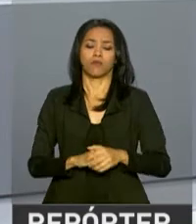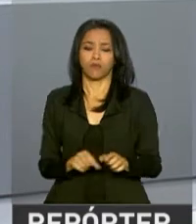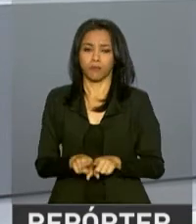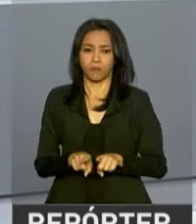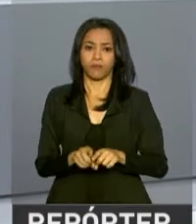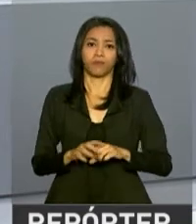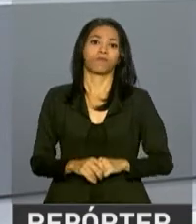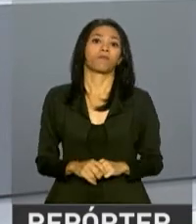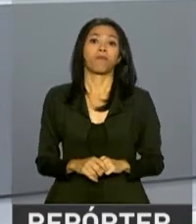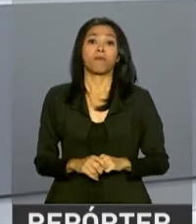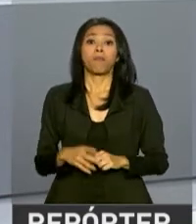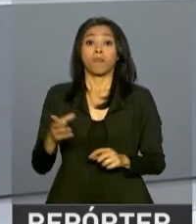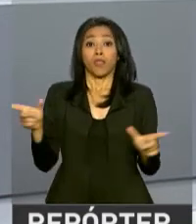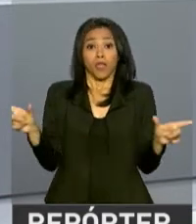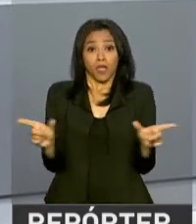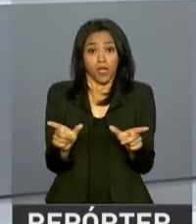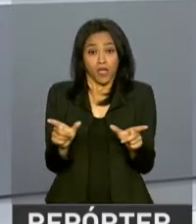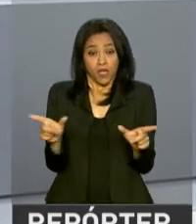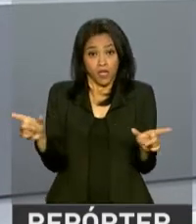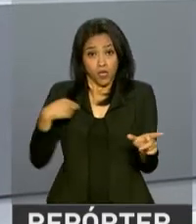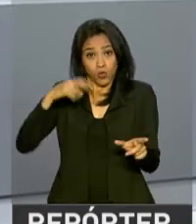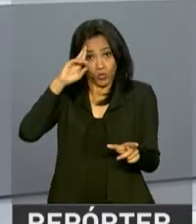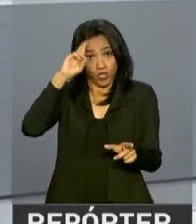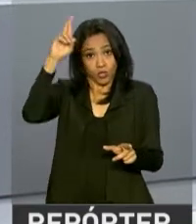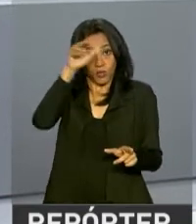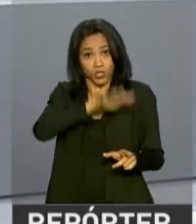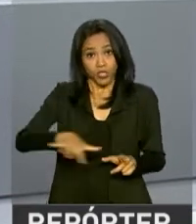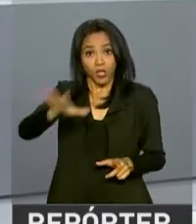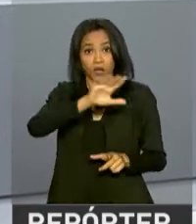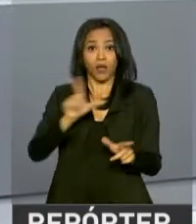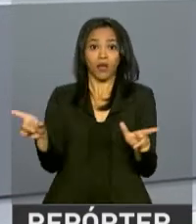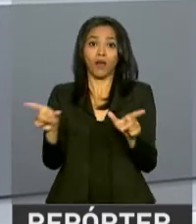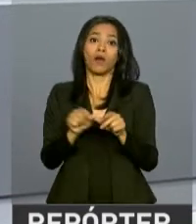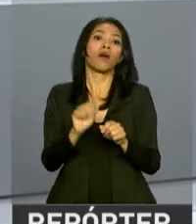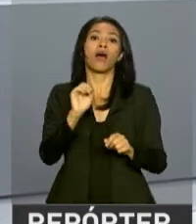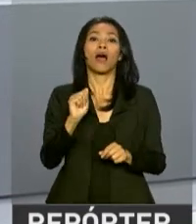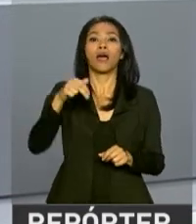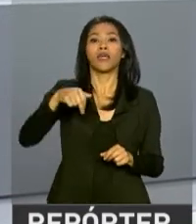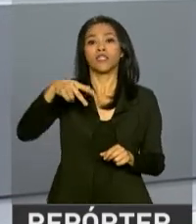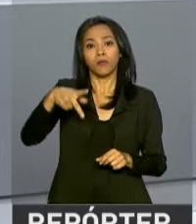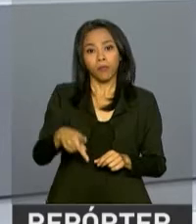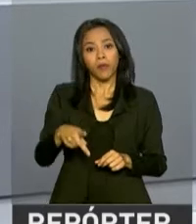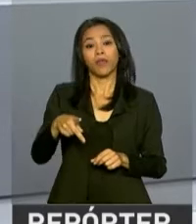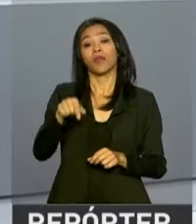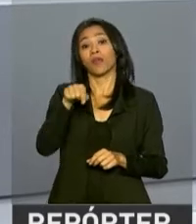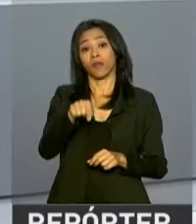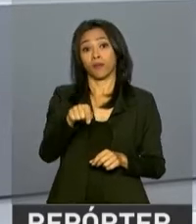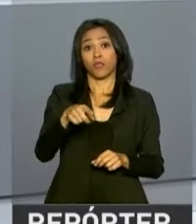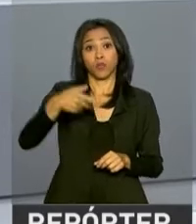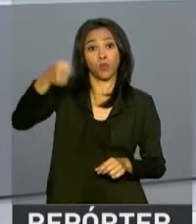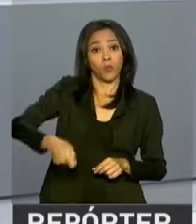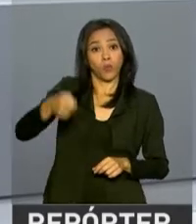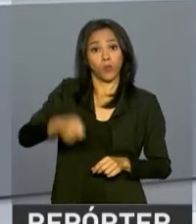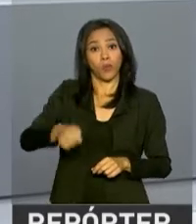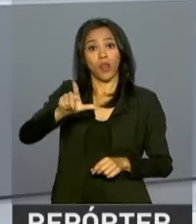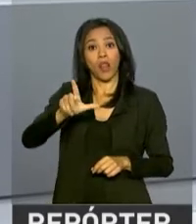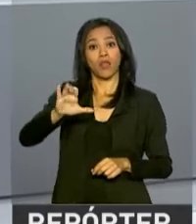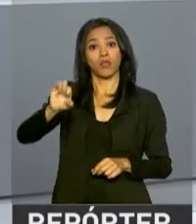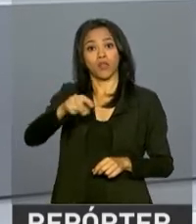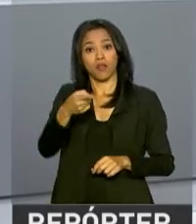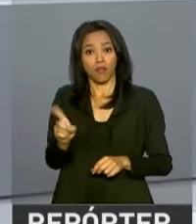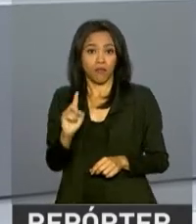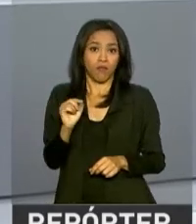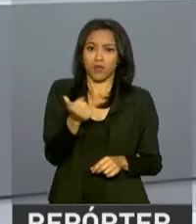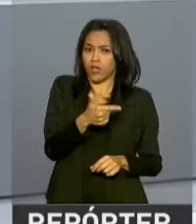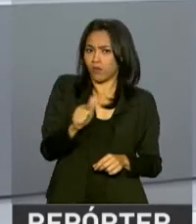o diretor-geral da np aproveitou a presença das maiores petroleiras do mundo no leilão do pré-sal para afirmar que não a